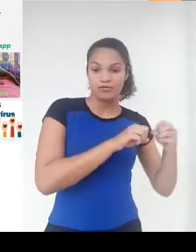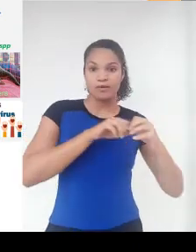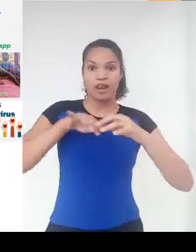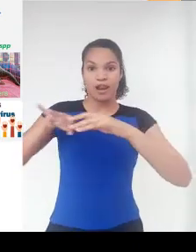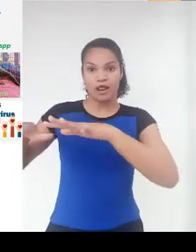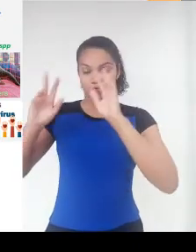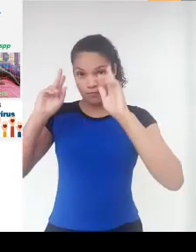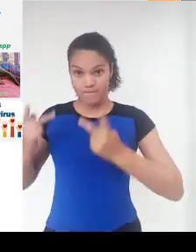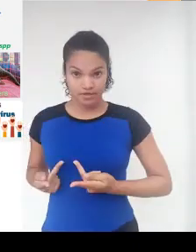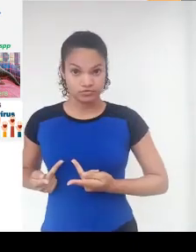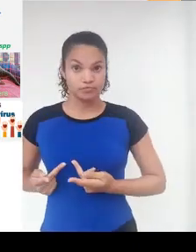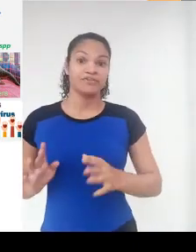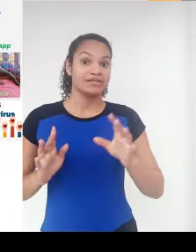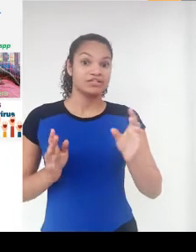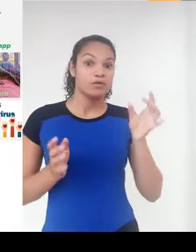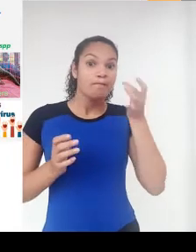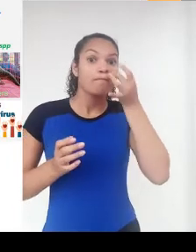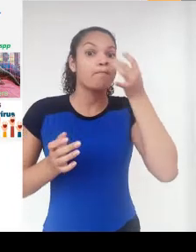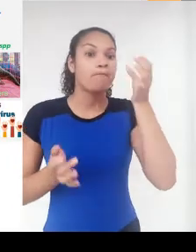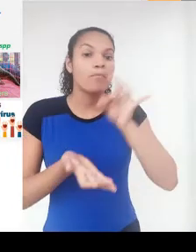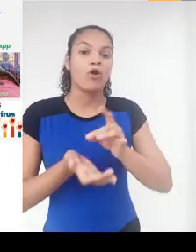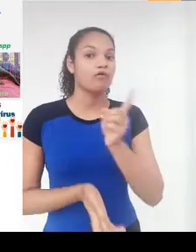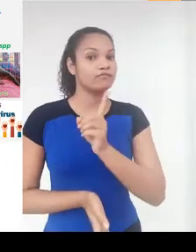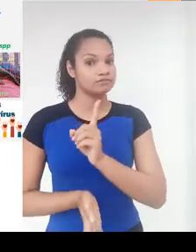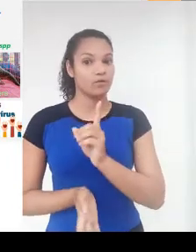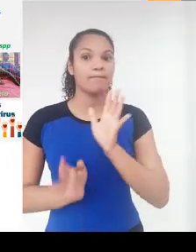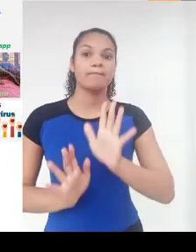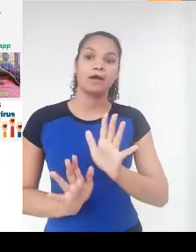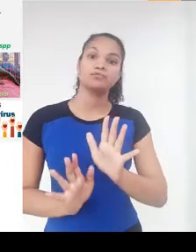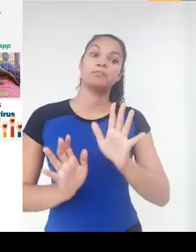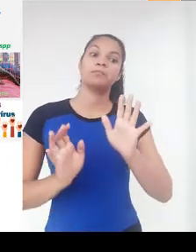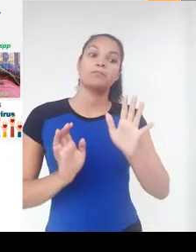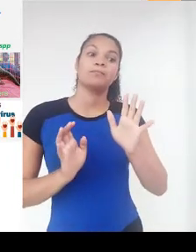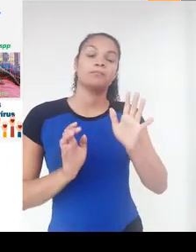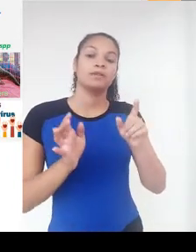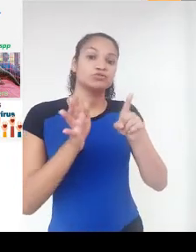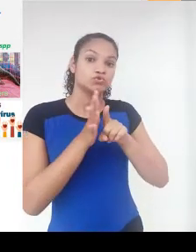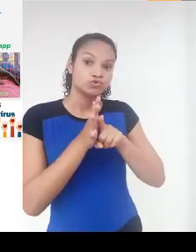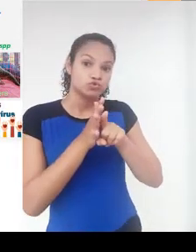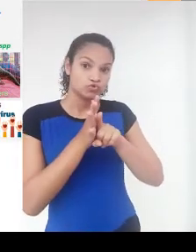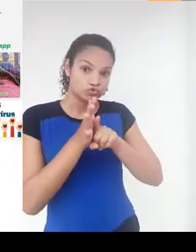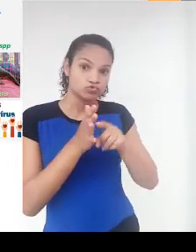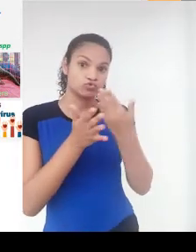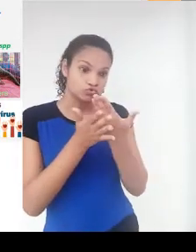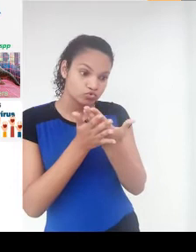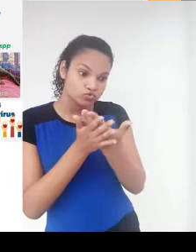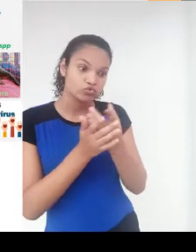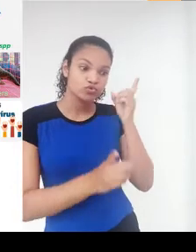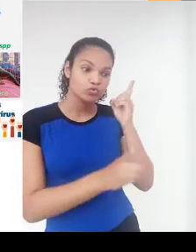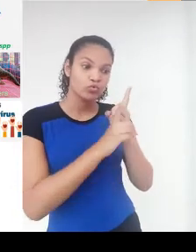ainda não está comprovado. Alguns estudos mostram que o vírus presente nesses animais